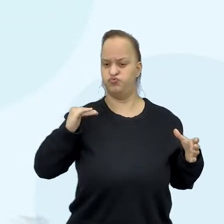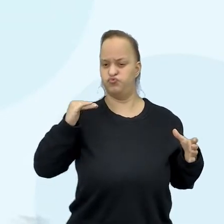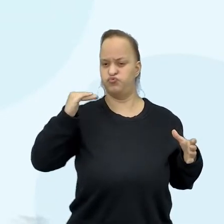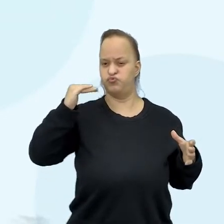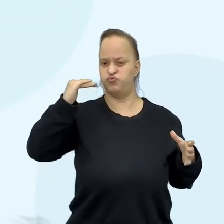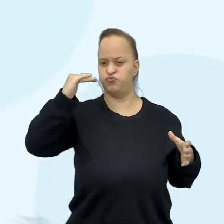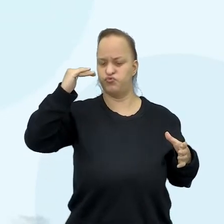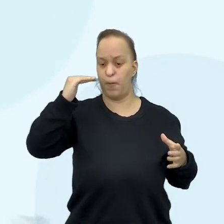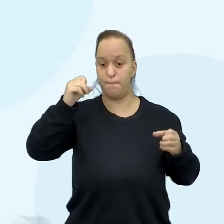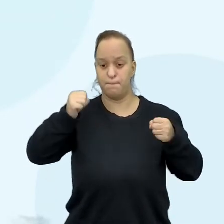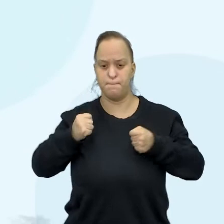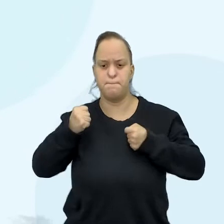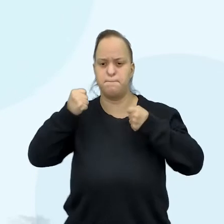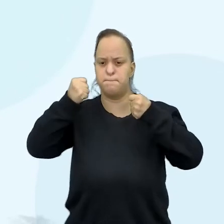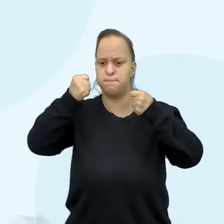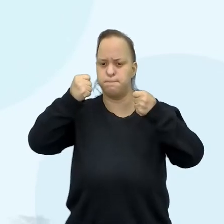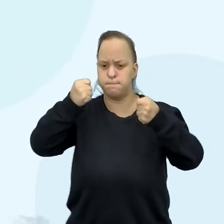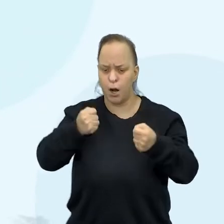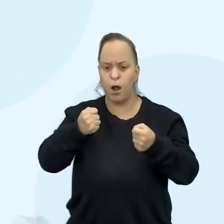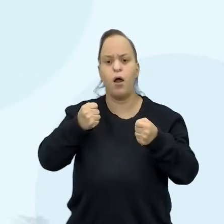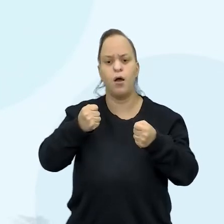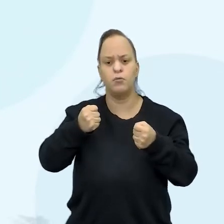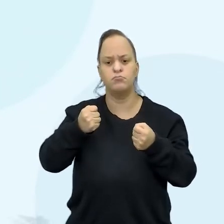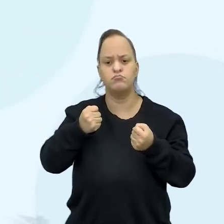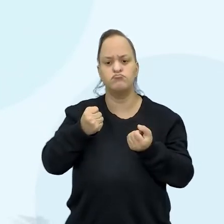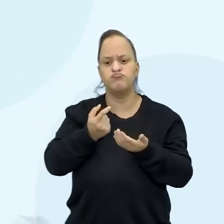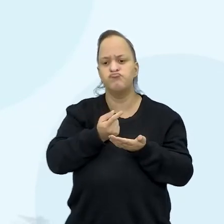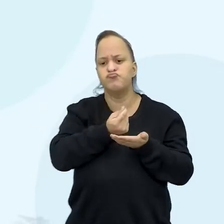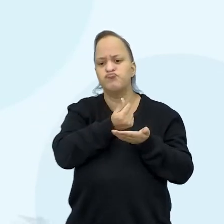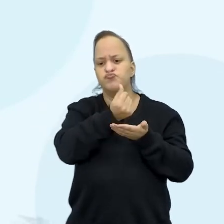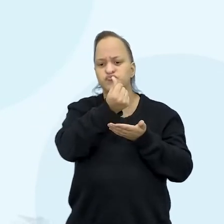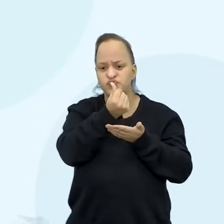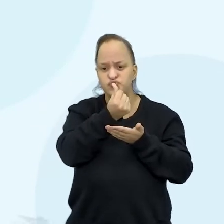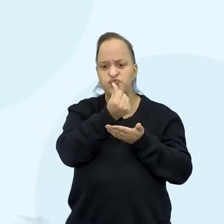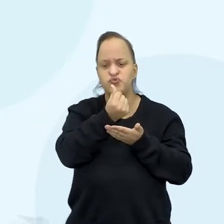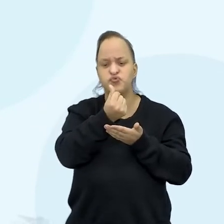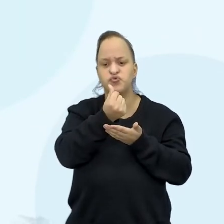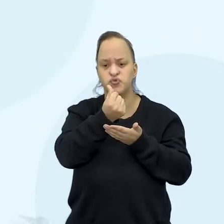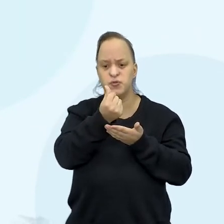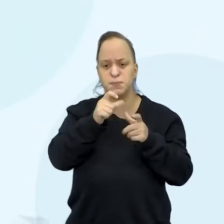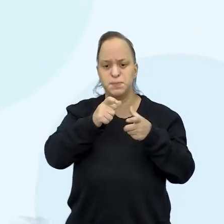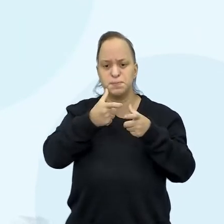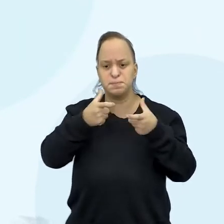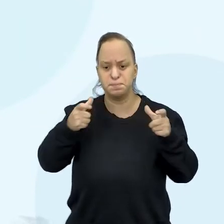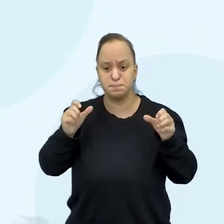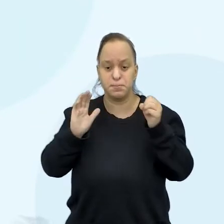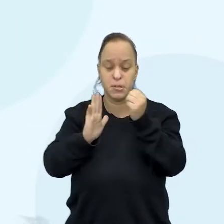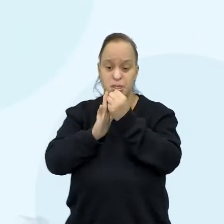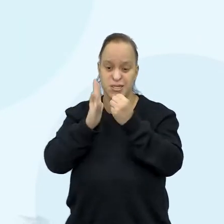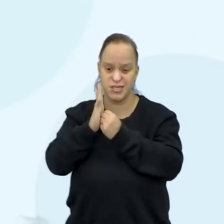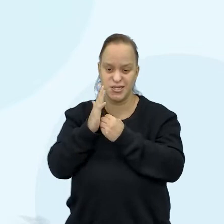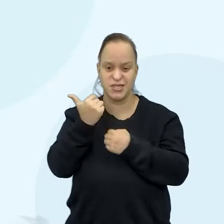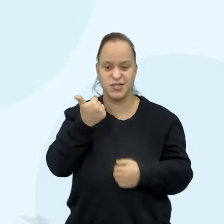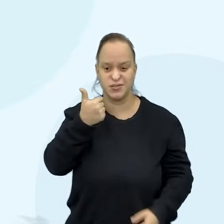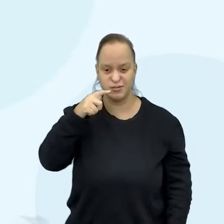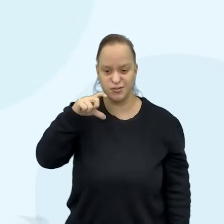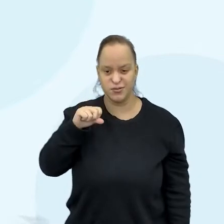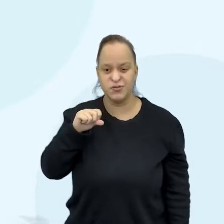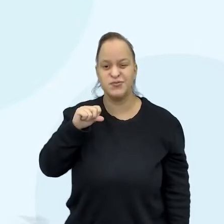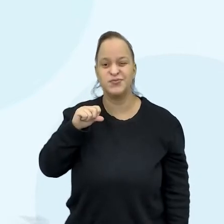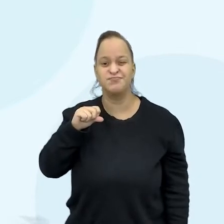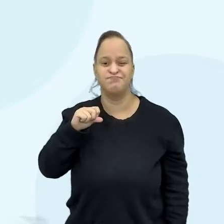vai se fortalecendo aí no século XIX, a economia das ilegalidades populares que a gente tinha visto, que eram